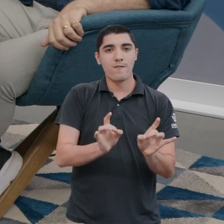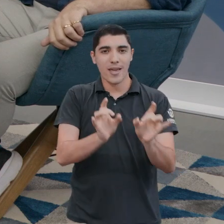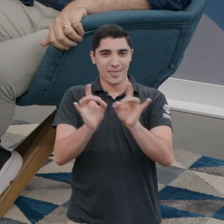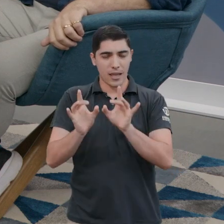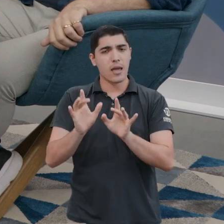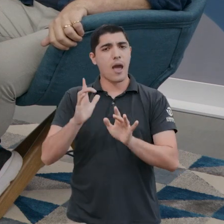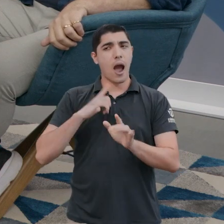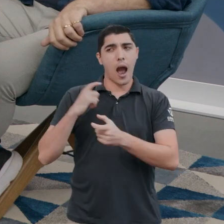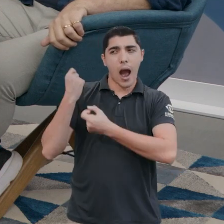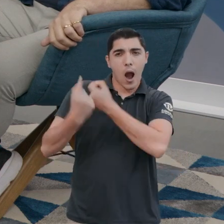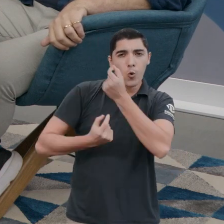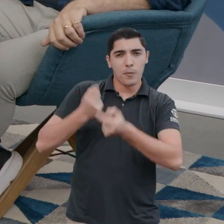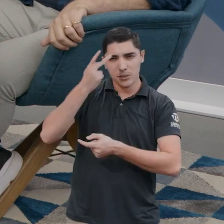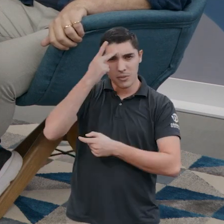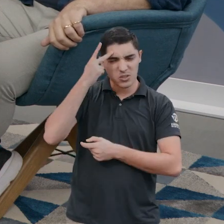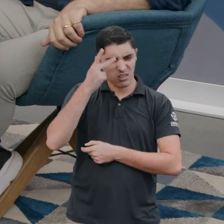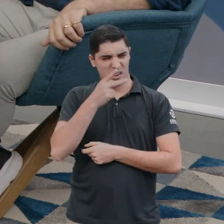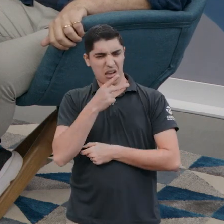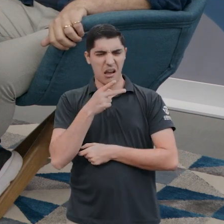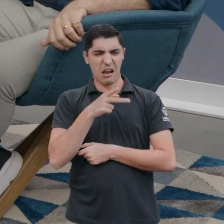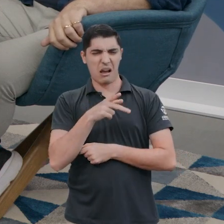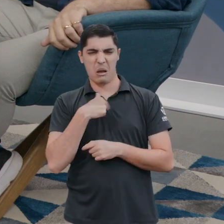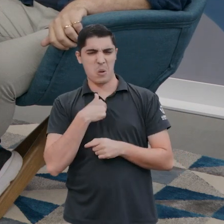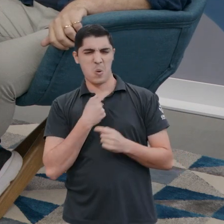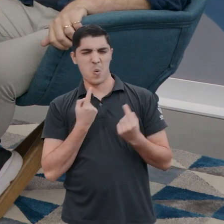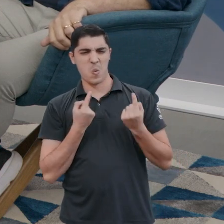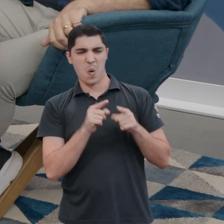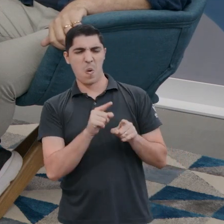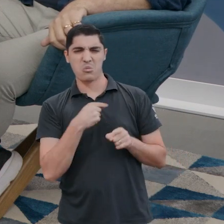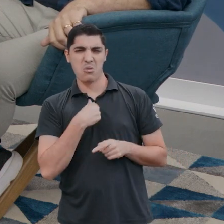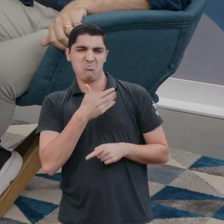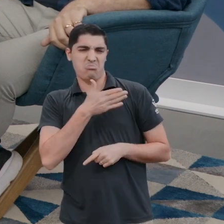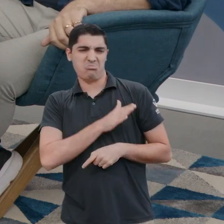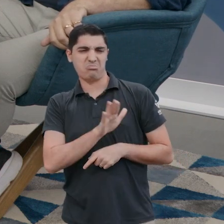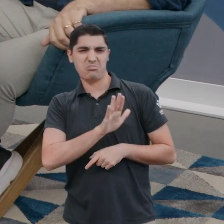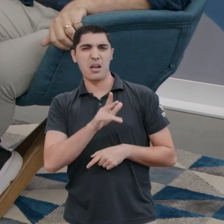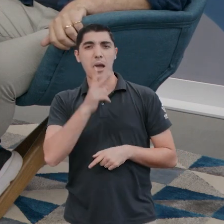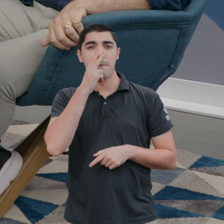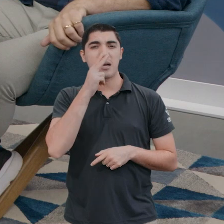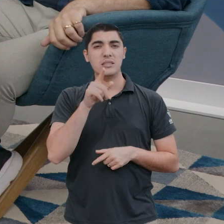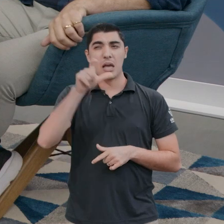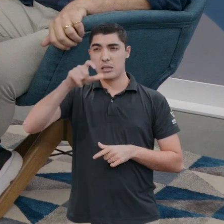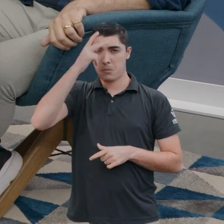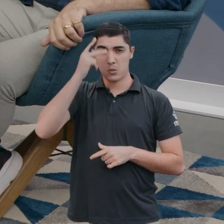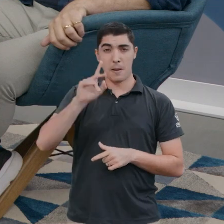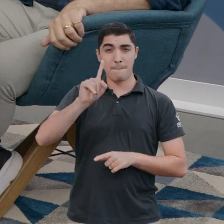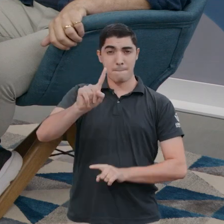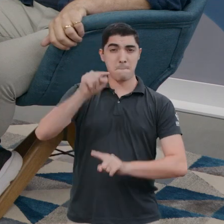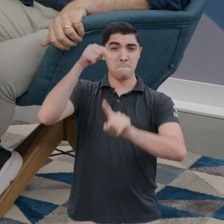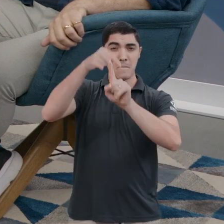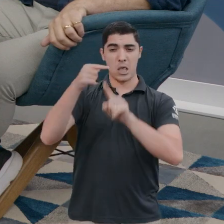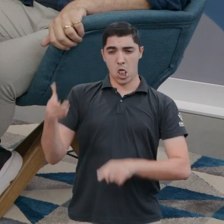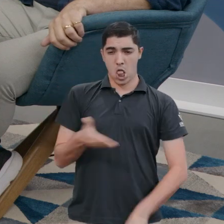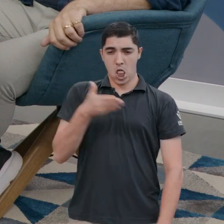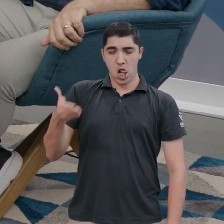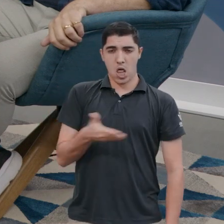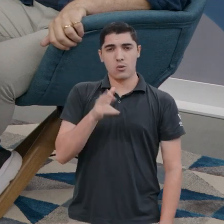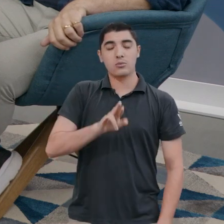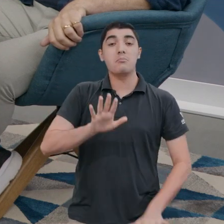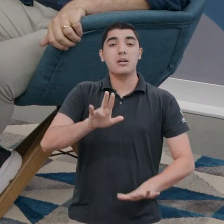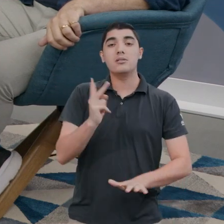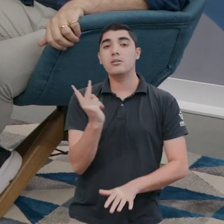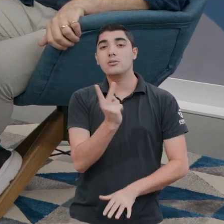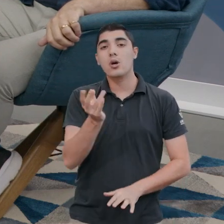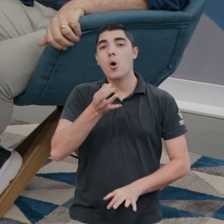E aí tem algumas pessoas que são contra, que acham que até é uma forma de estimular ainda mais o consumismo. Qual que é a visão de vocês